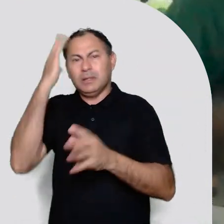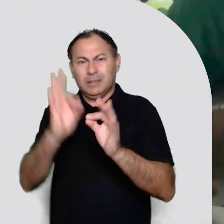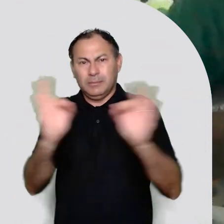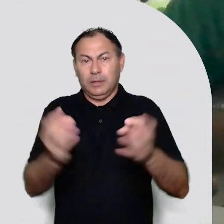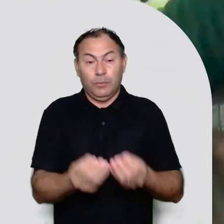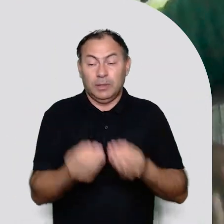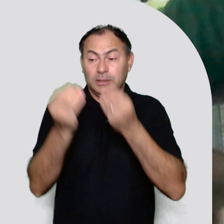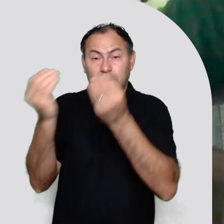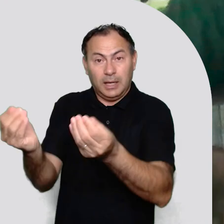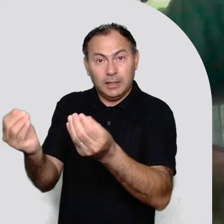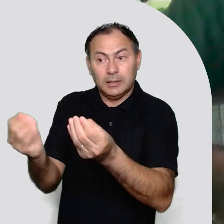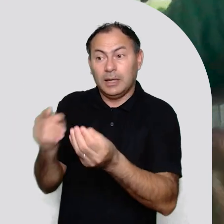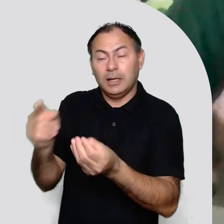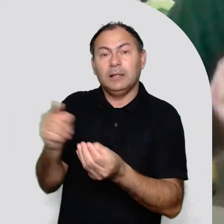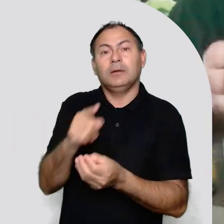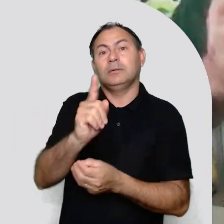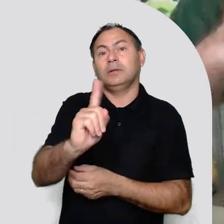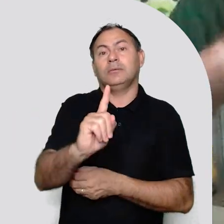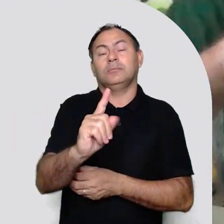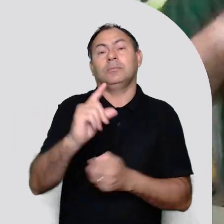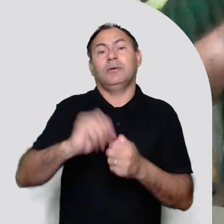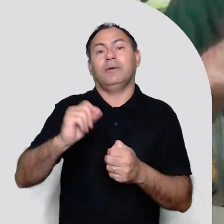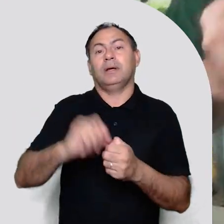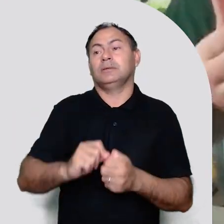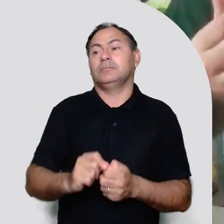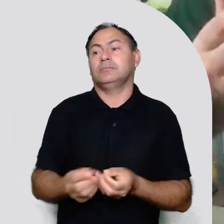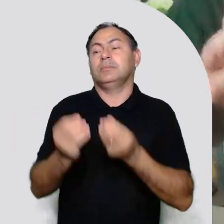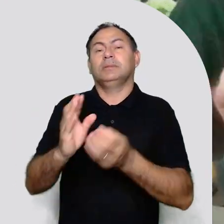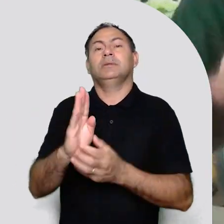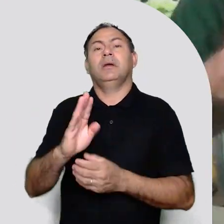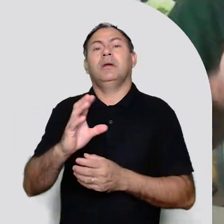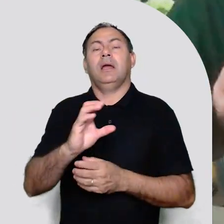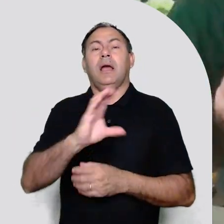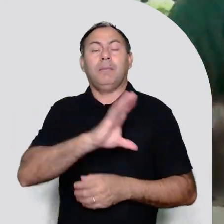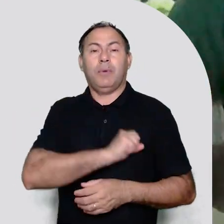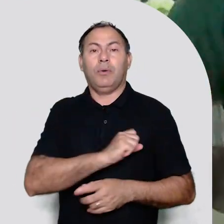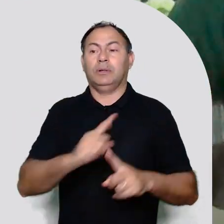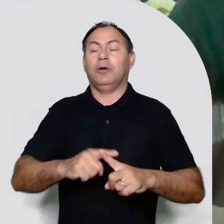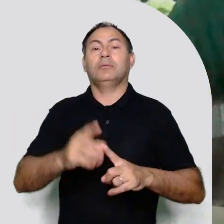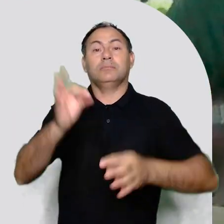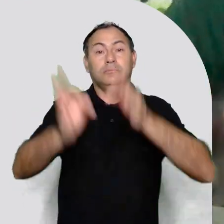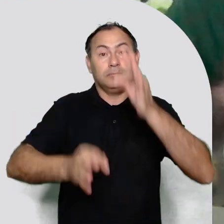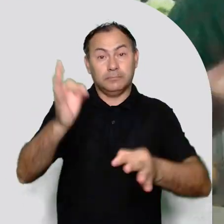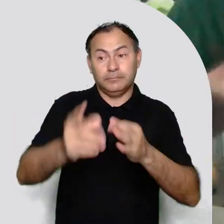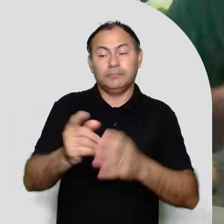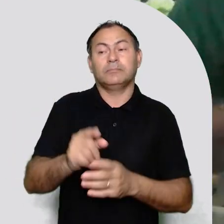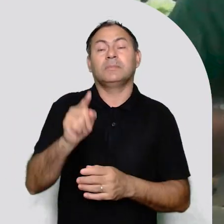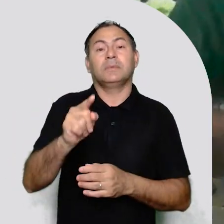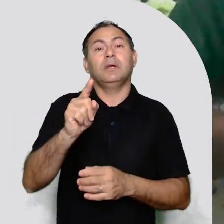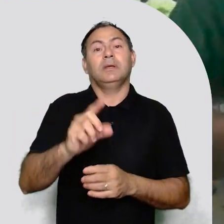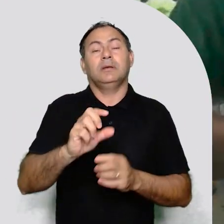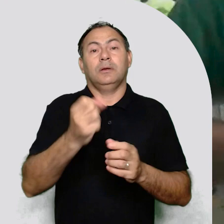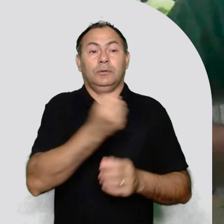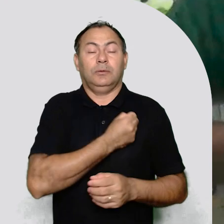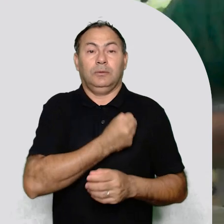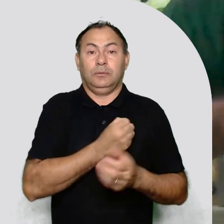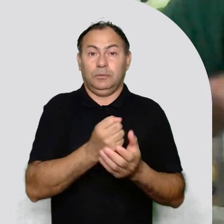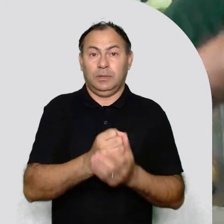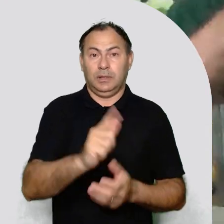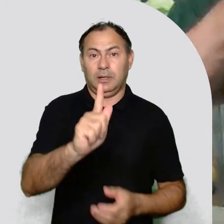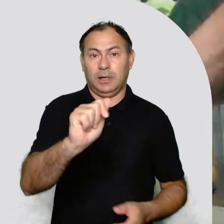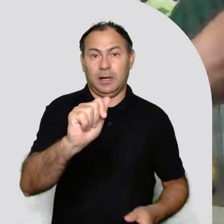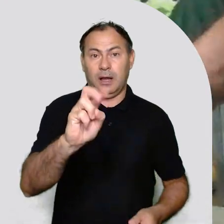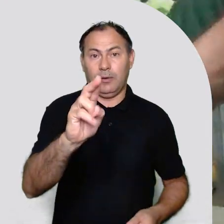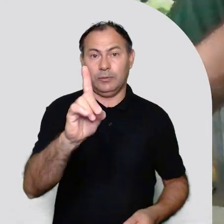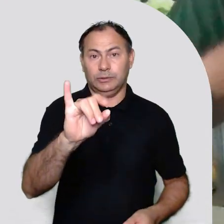quando você dá a ele, você não está fazendo um ato de caridade, mas um ato de justiça. E aqui esse número da Gaudium et Spes,